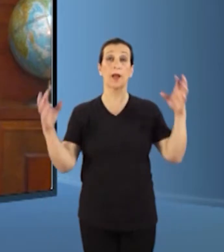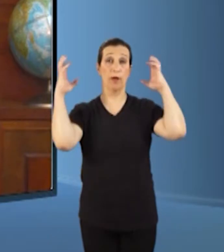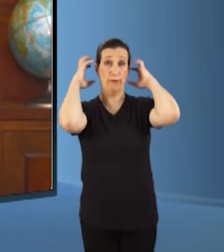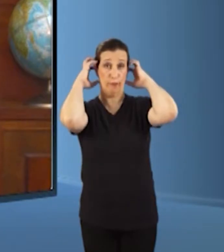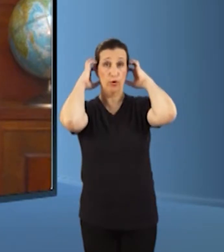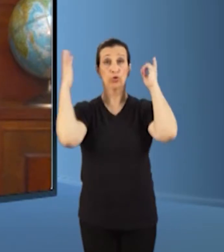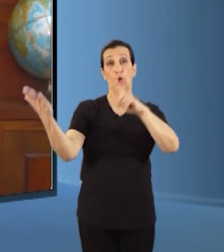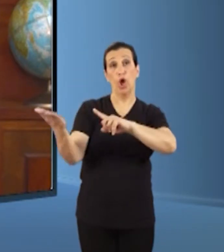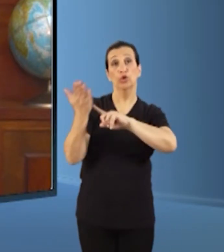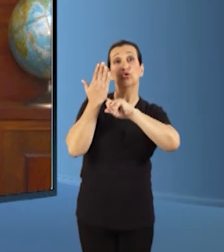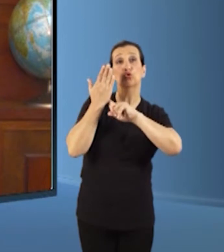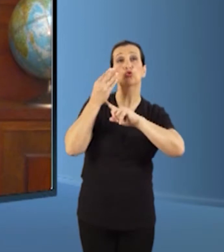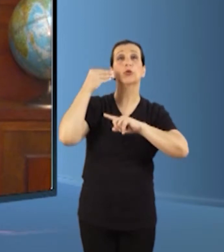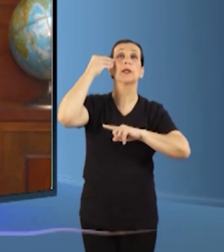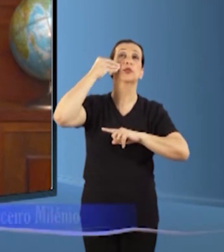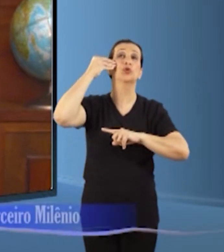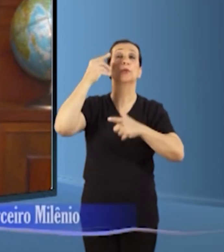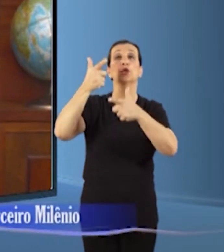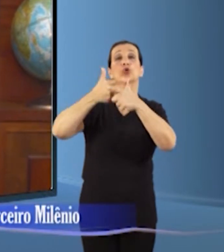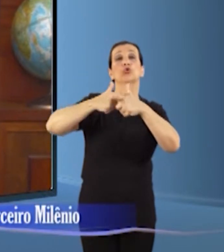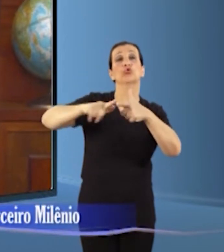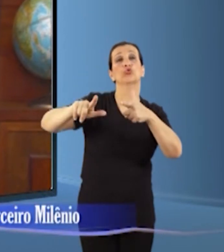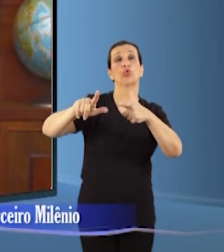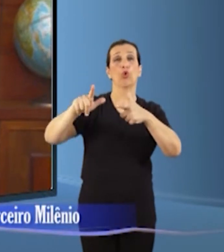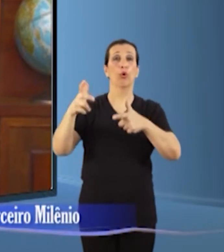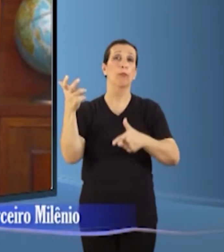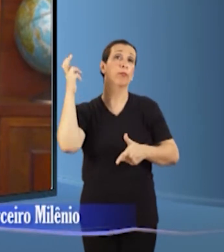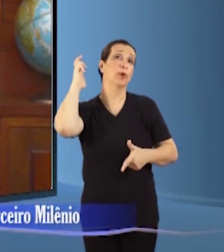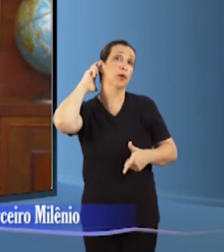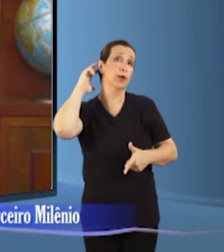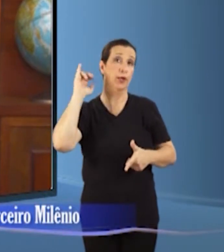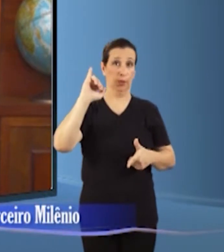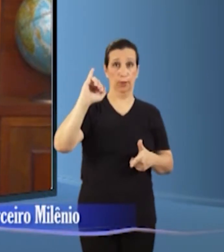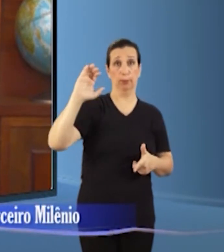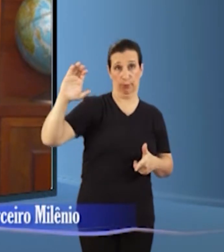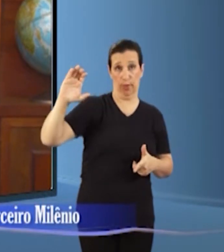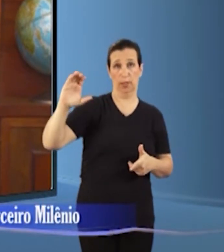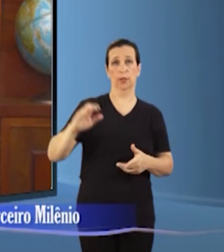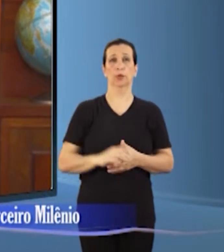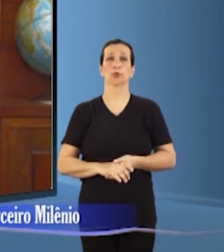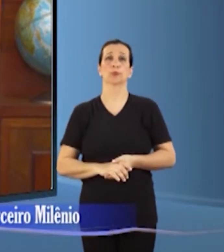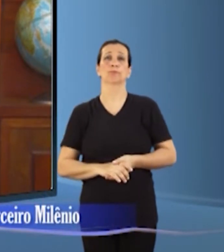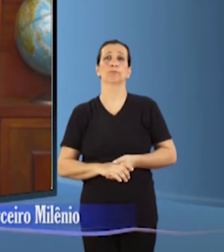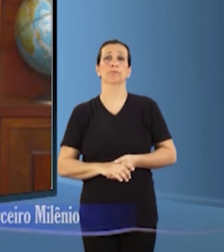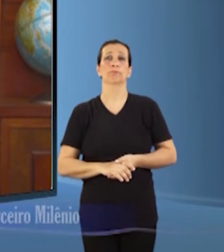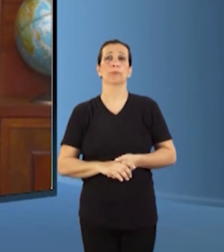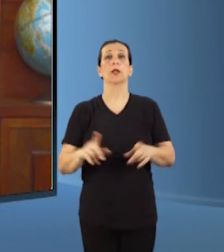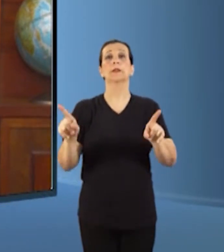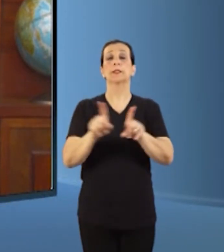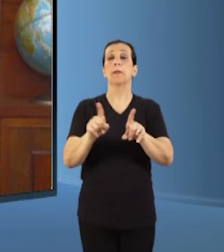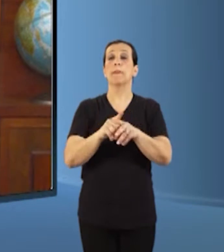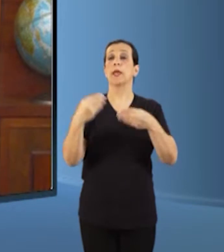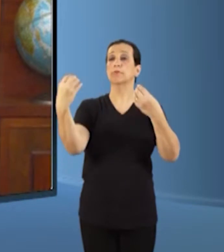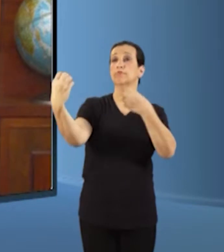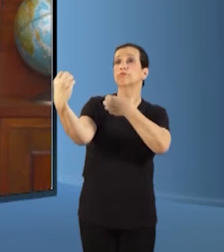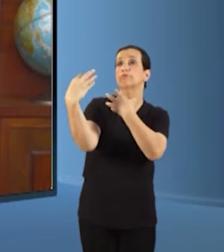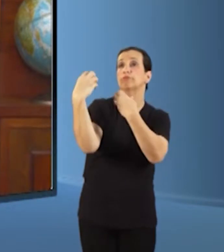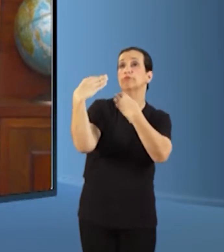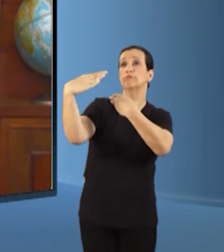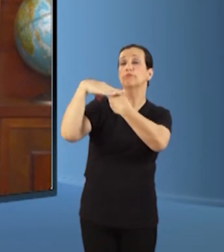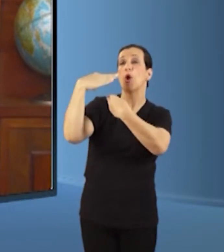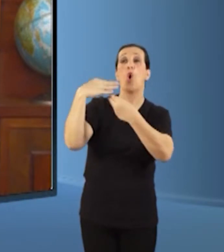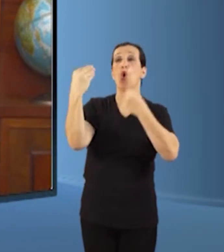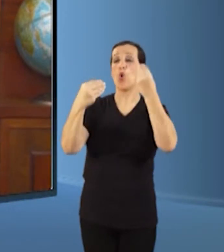A fonoaudióloga nos ajuda, né, nas experiências relativas ao implante propriamente